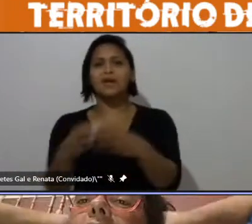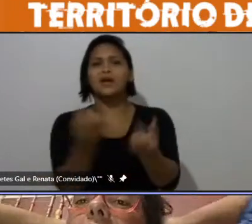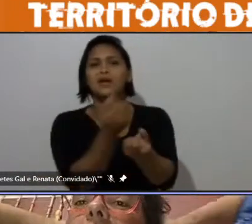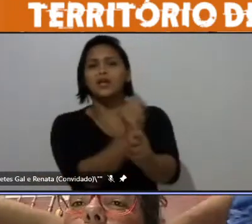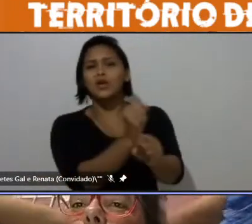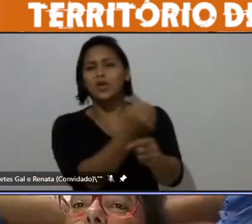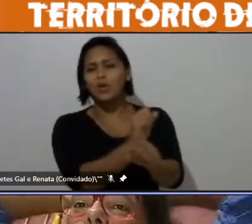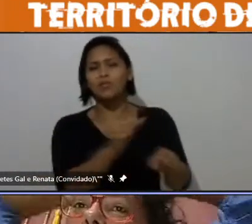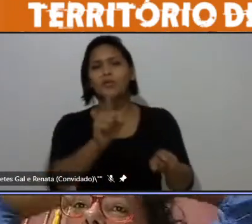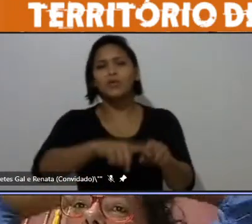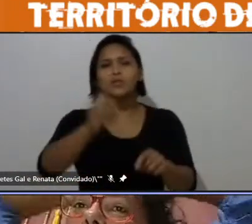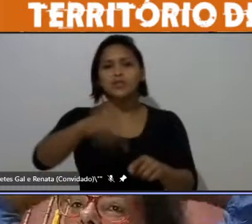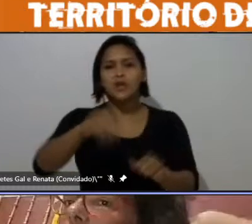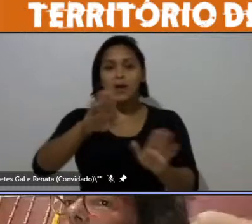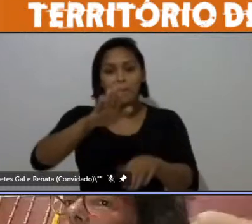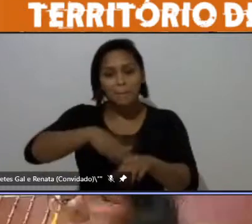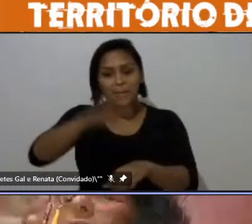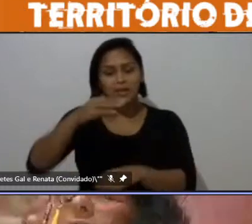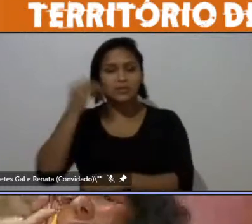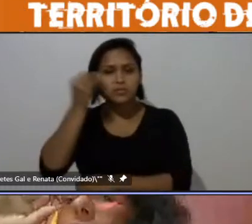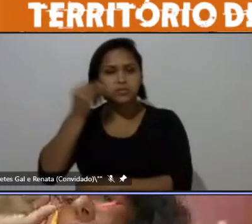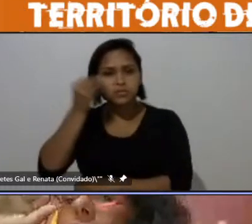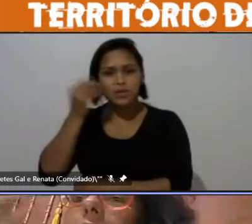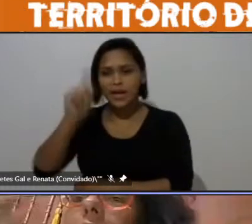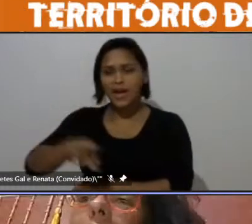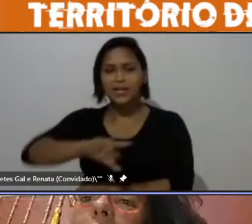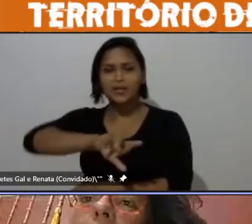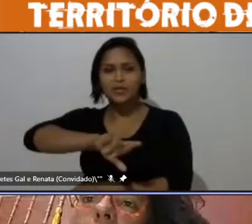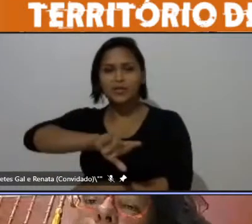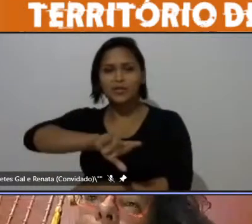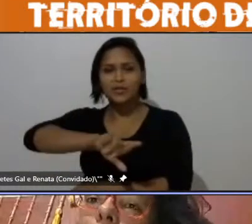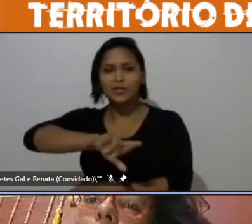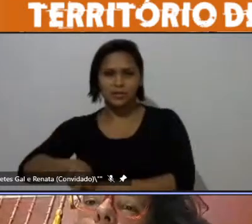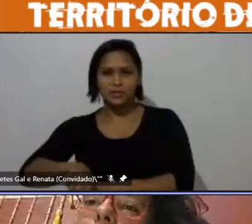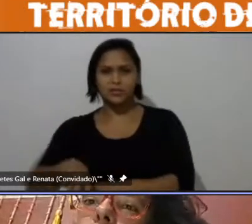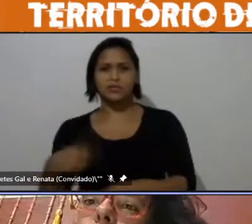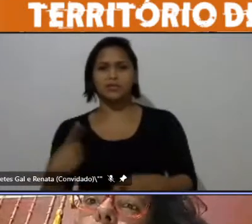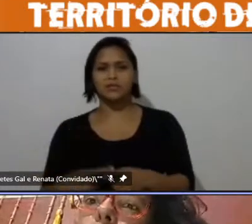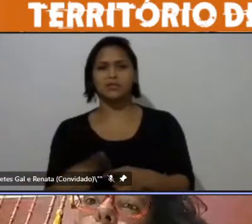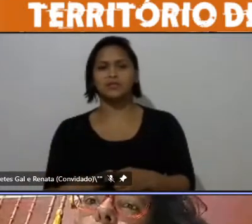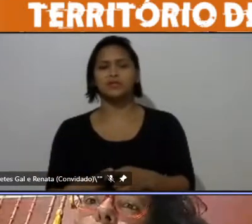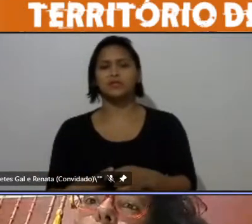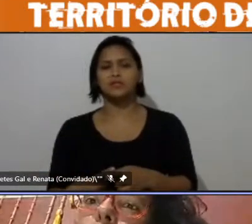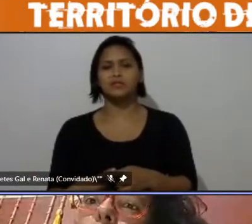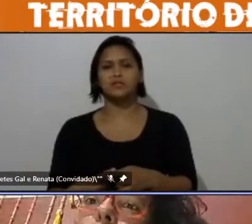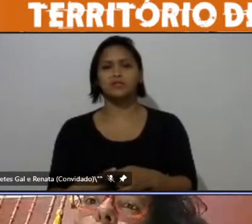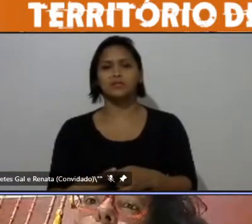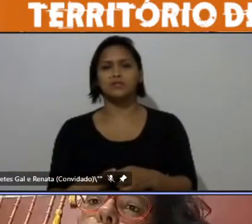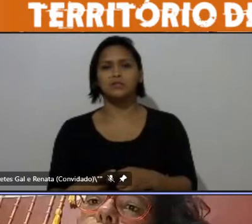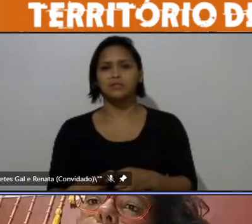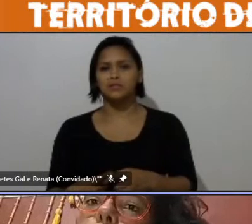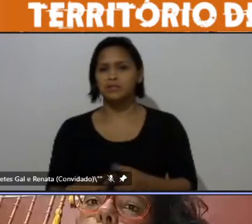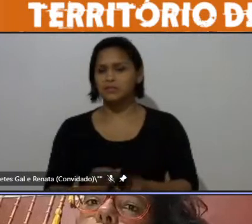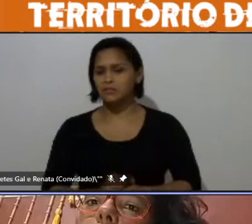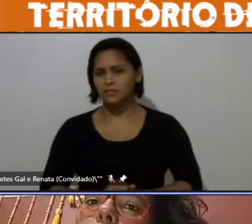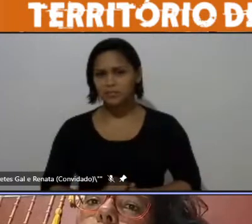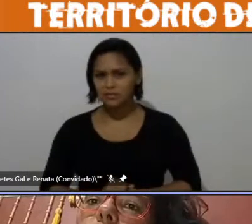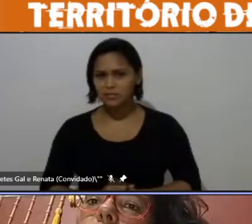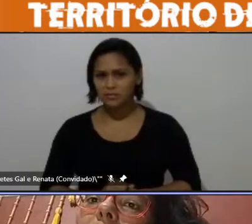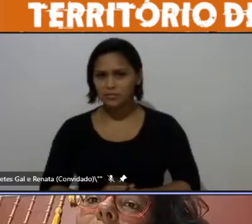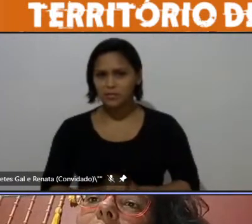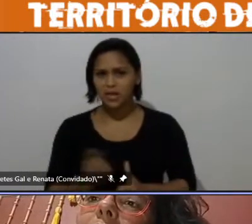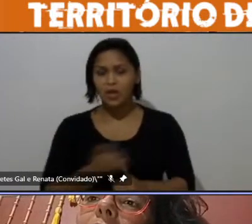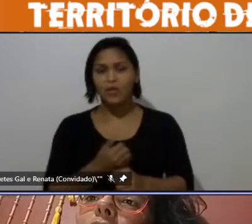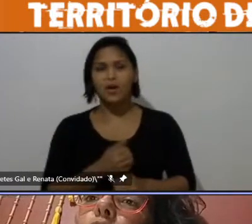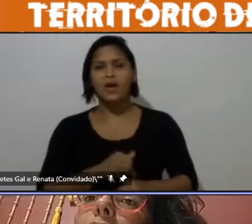que a experiência da favela, muitas vezes, ela é de sujeitos que